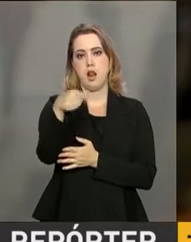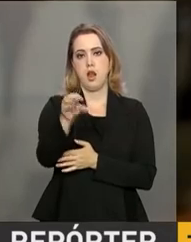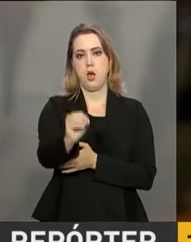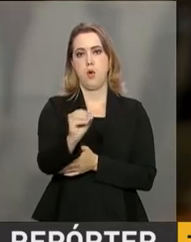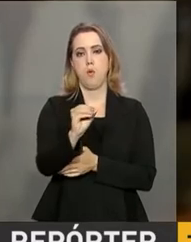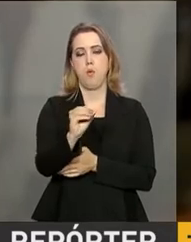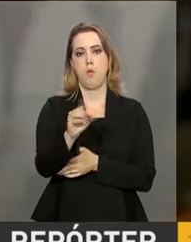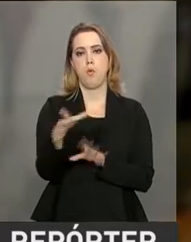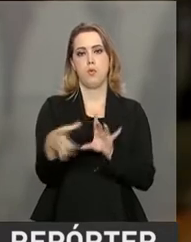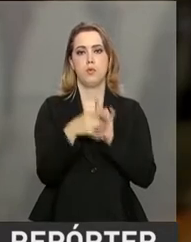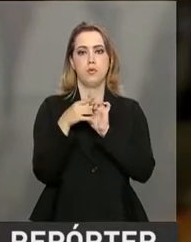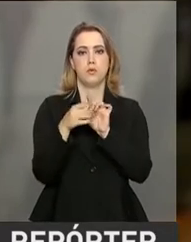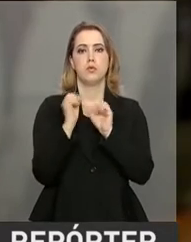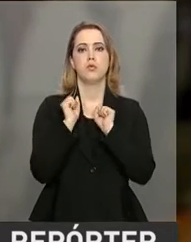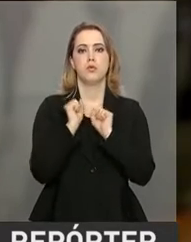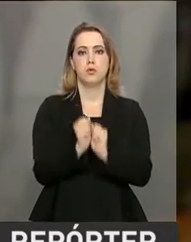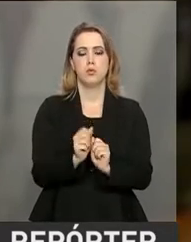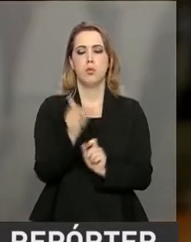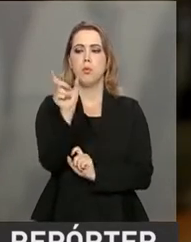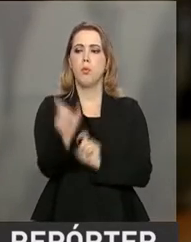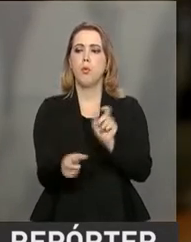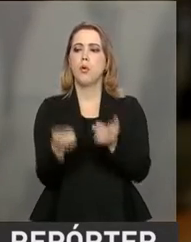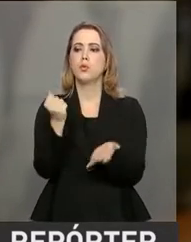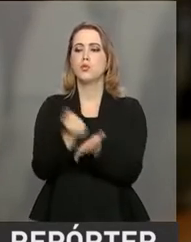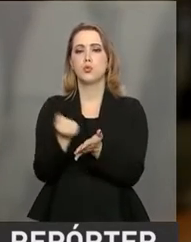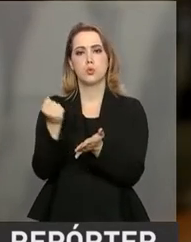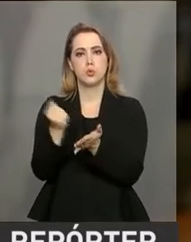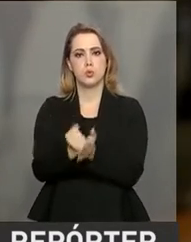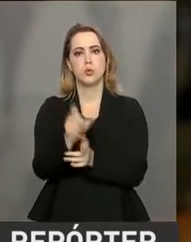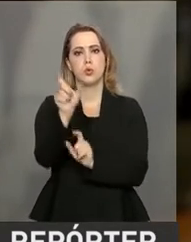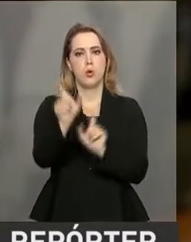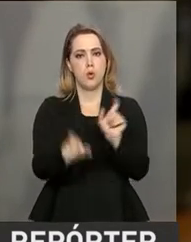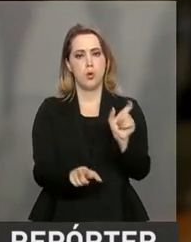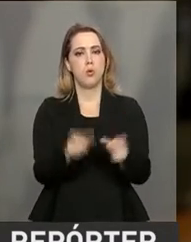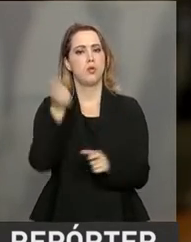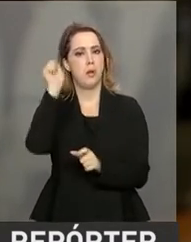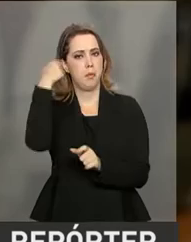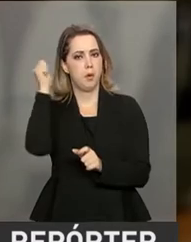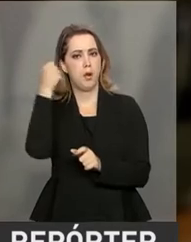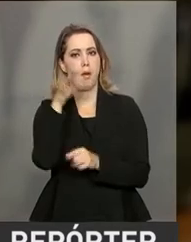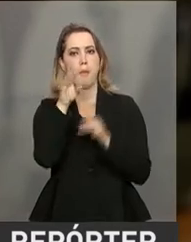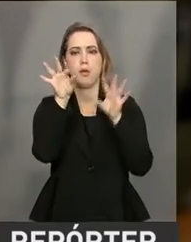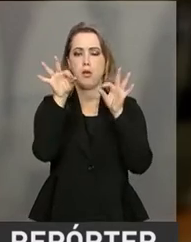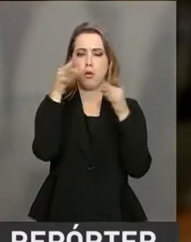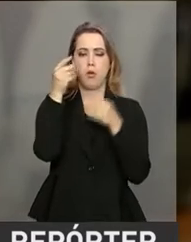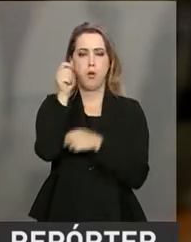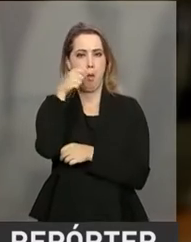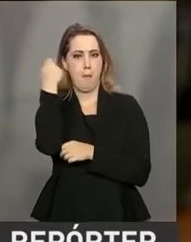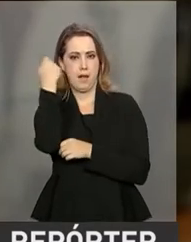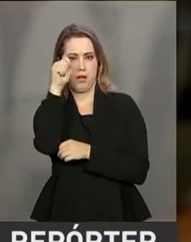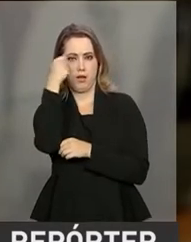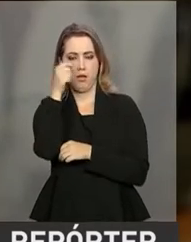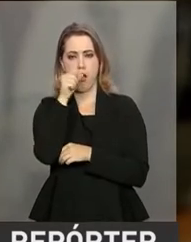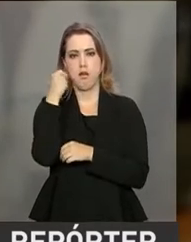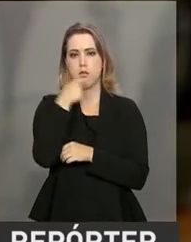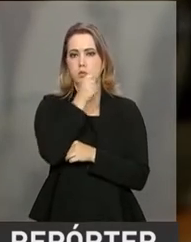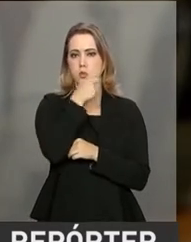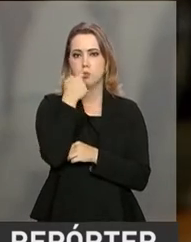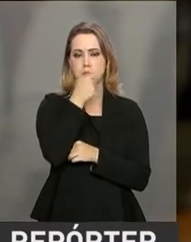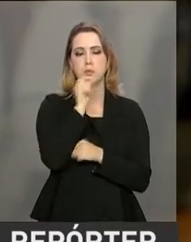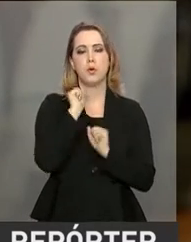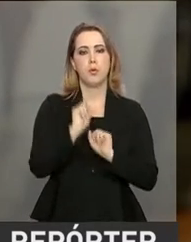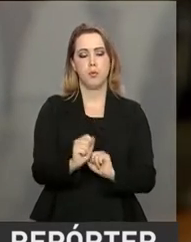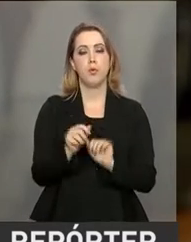beleza firmem contratos com cabeleireiros, manicures e maquiadores. Tanto o empresário quanto os profissionais vão poder aderir ao